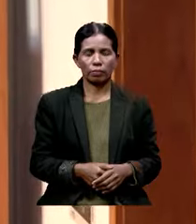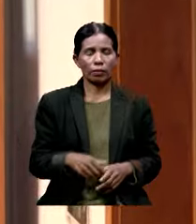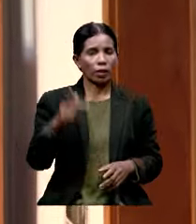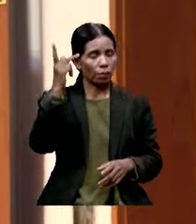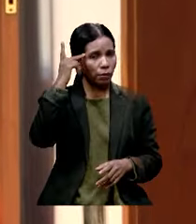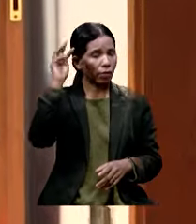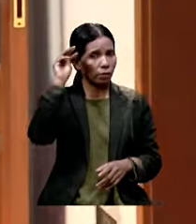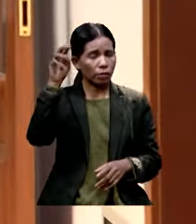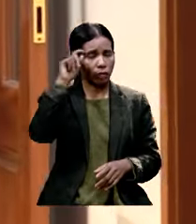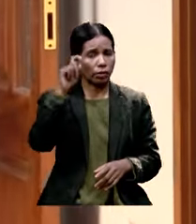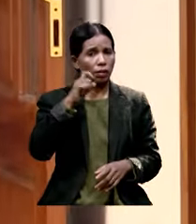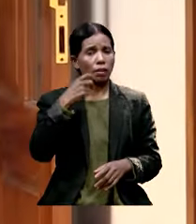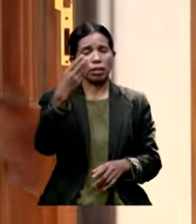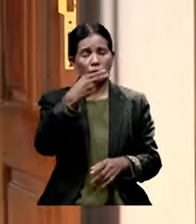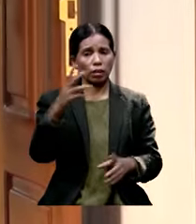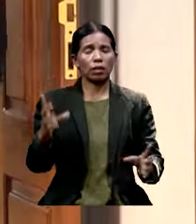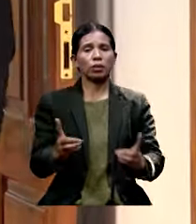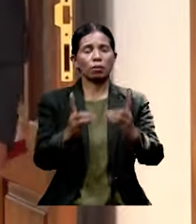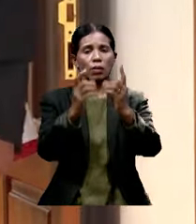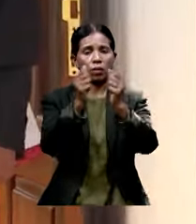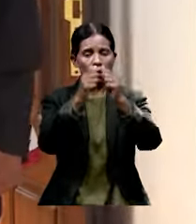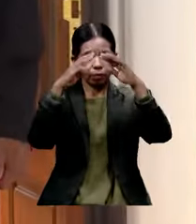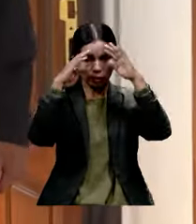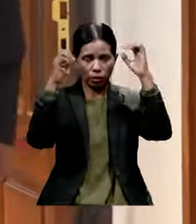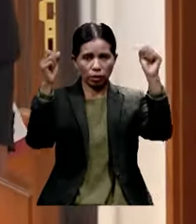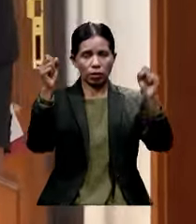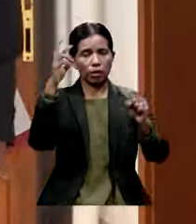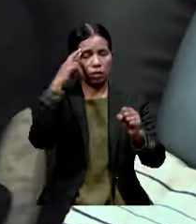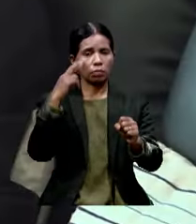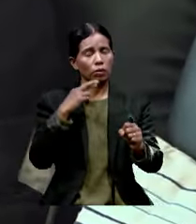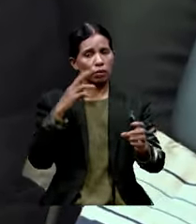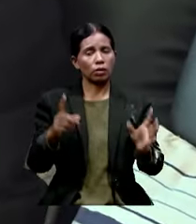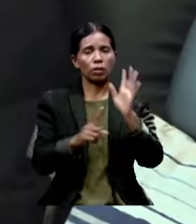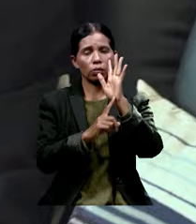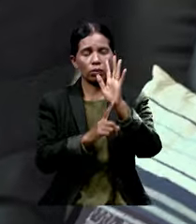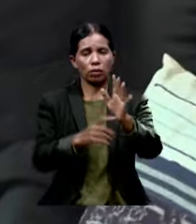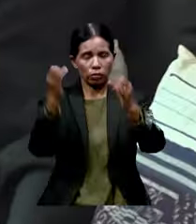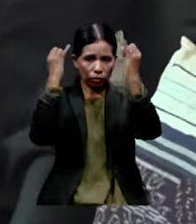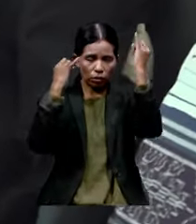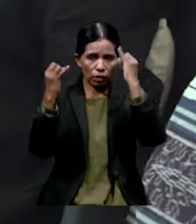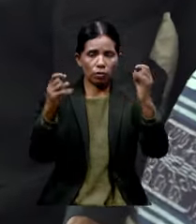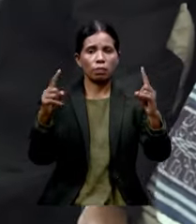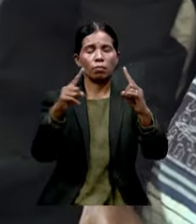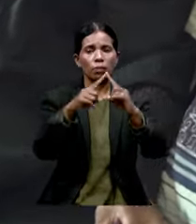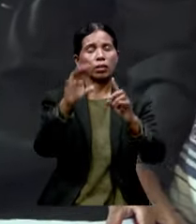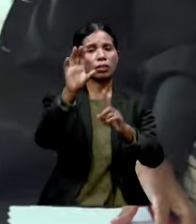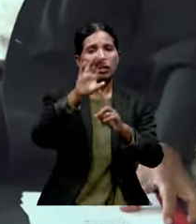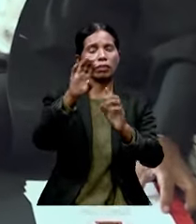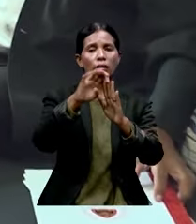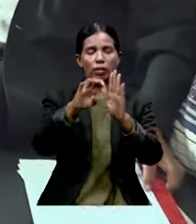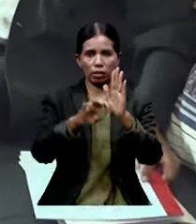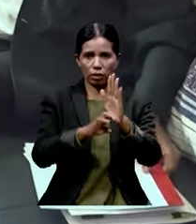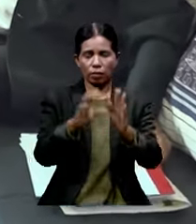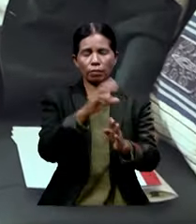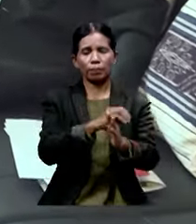Primeiro-ministro Cairala Sanana Guzmão Quintané assurou malo ao presidente da República, onde atualiza a informação semanal base festado. A foi no encontro Sanana